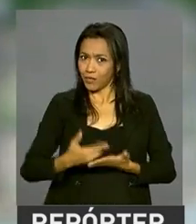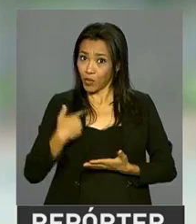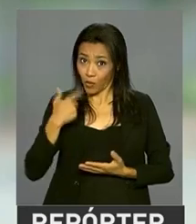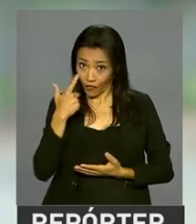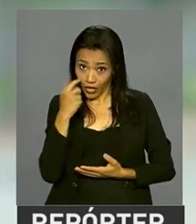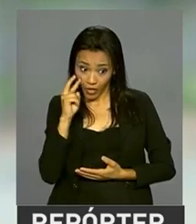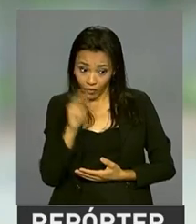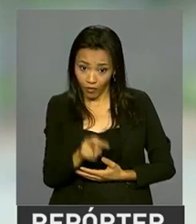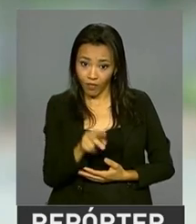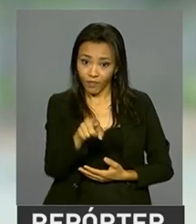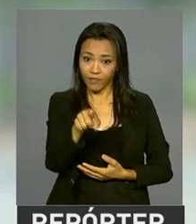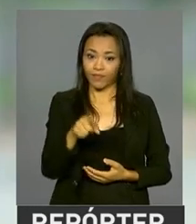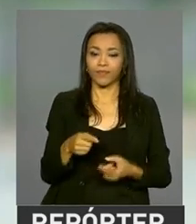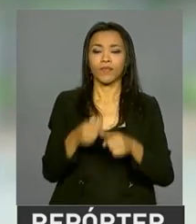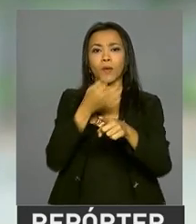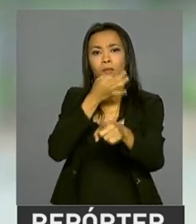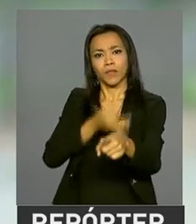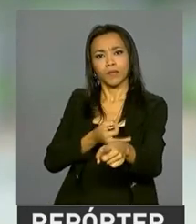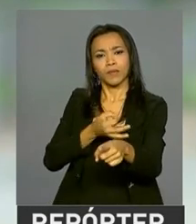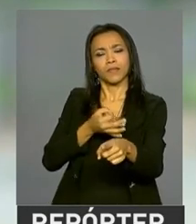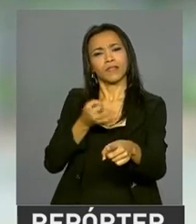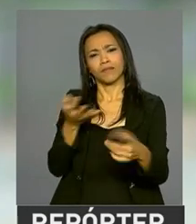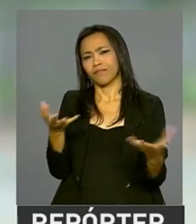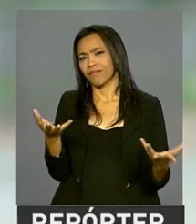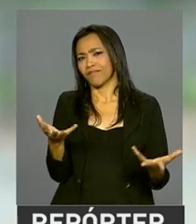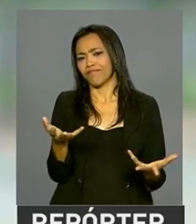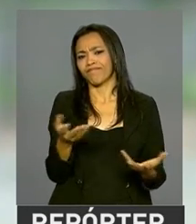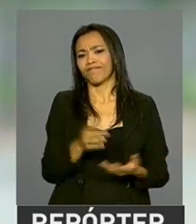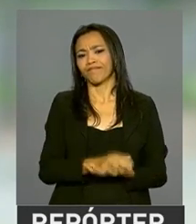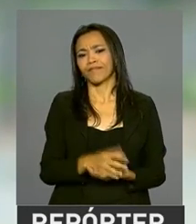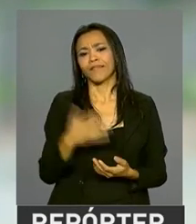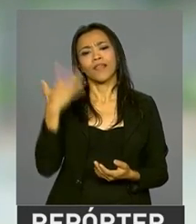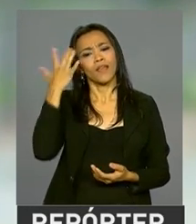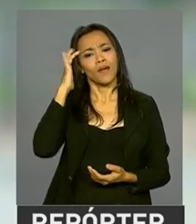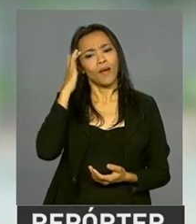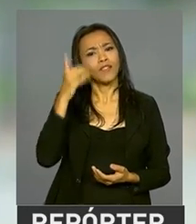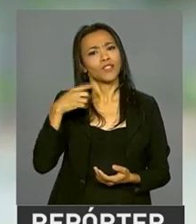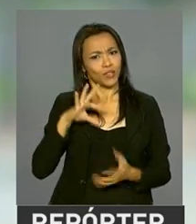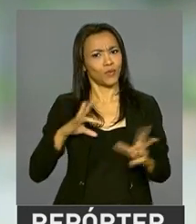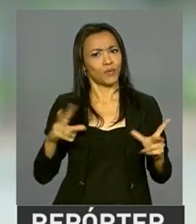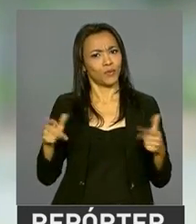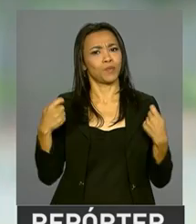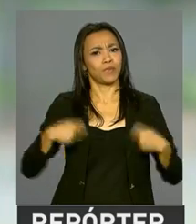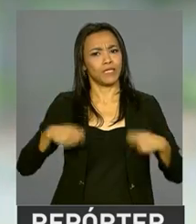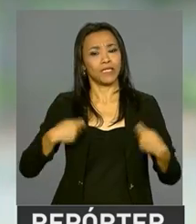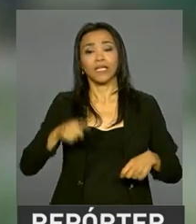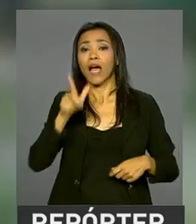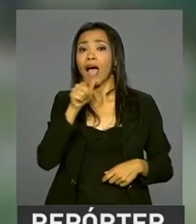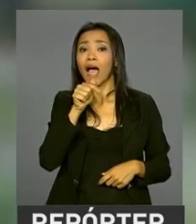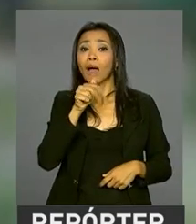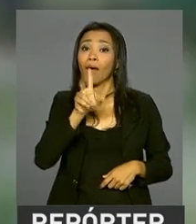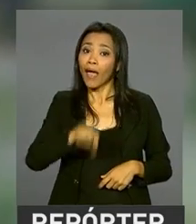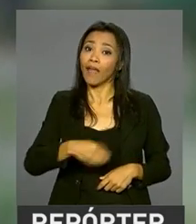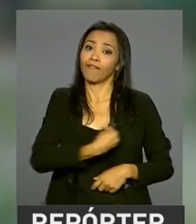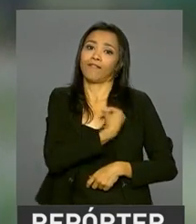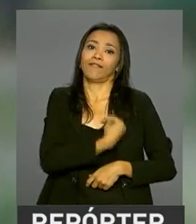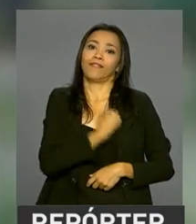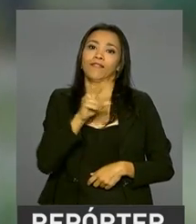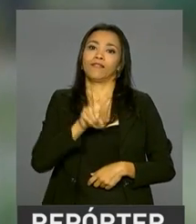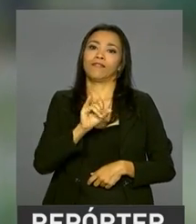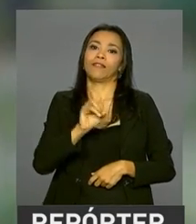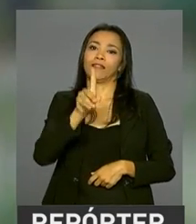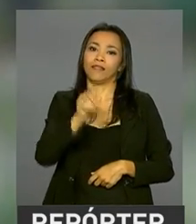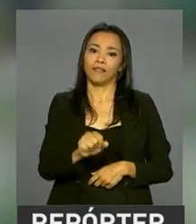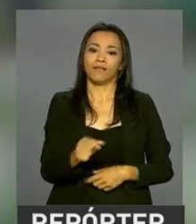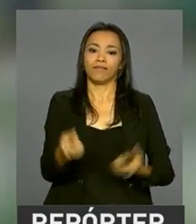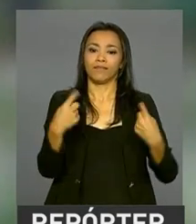meus olhos. Ave Maria, a todo mundo. Eu acho que todo mundo precisa. A água é vida, né? E para nós nordestinos é uma